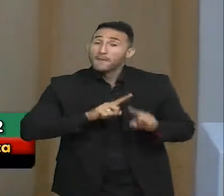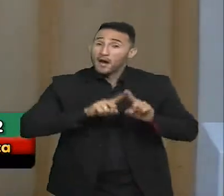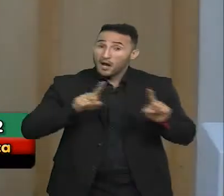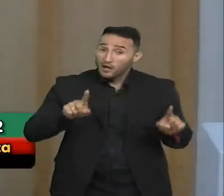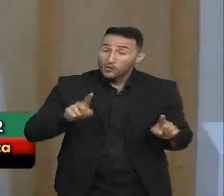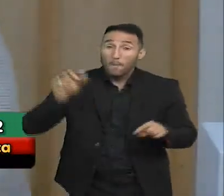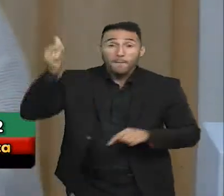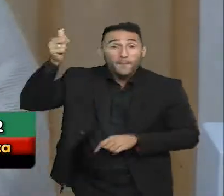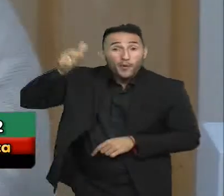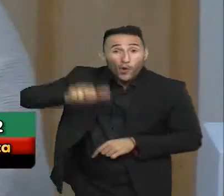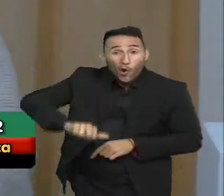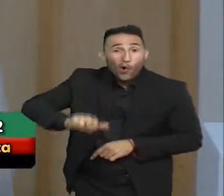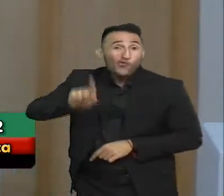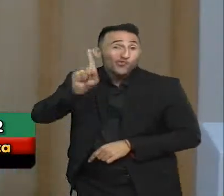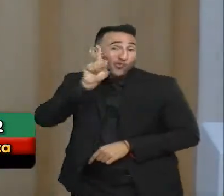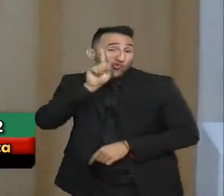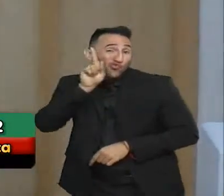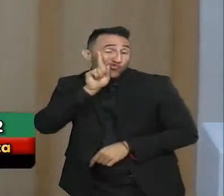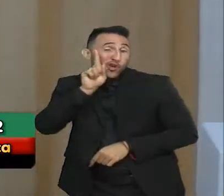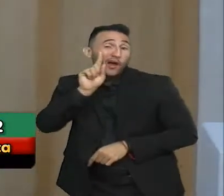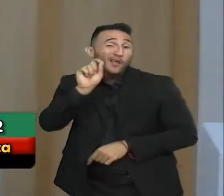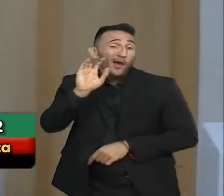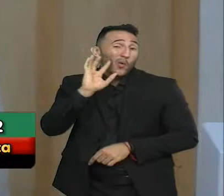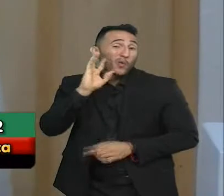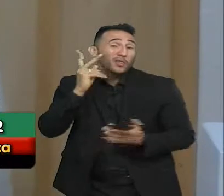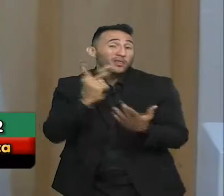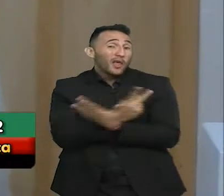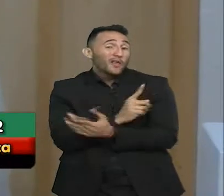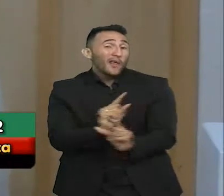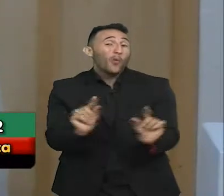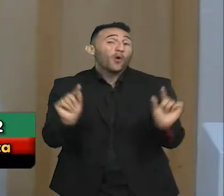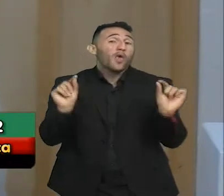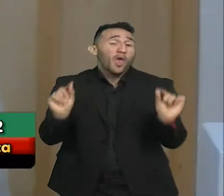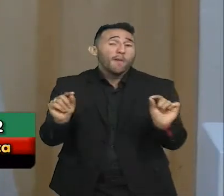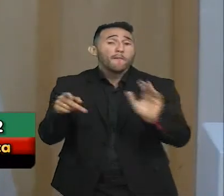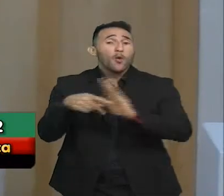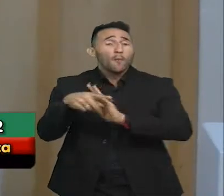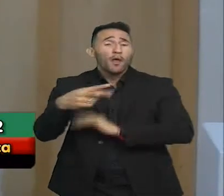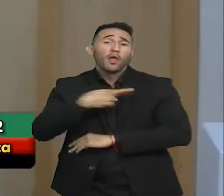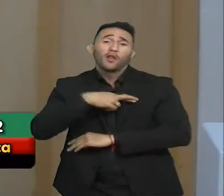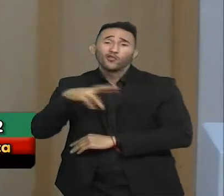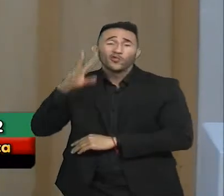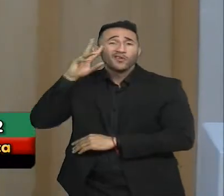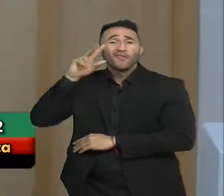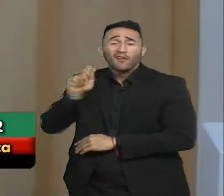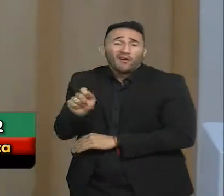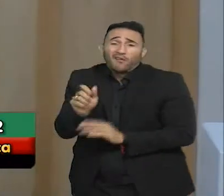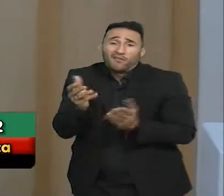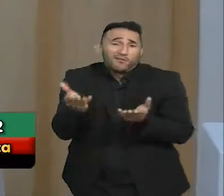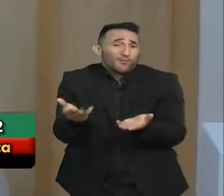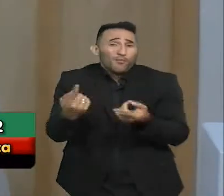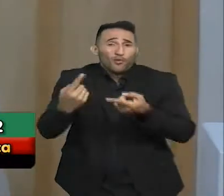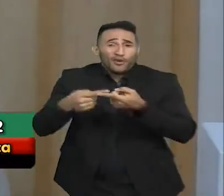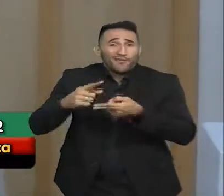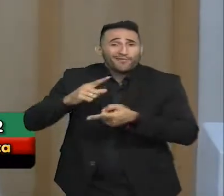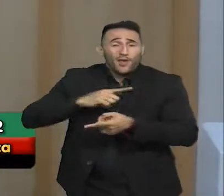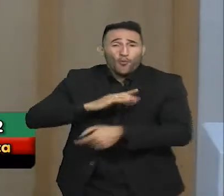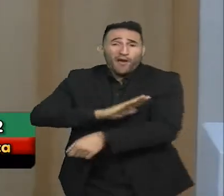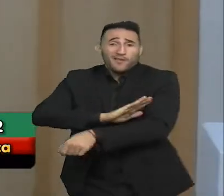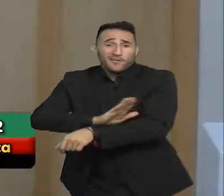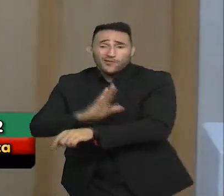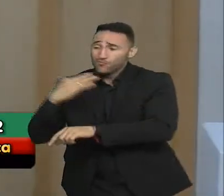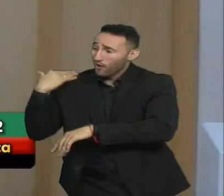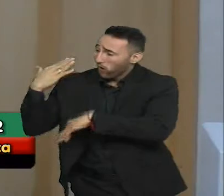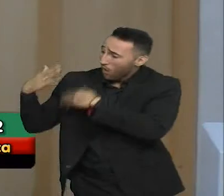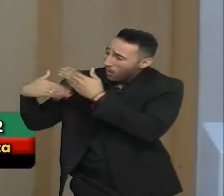a intolerância no dia a dia, a maior parte das vezes, é com as religiões de matriz africana, porque tem um racismo estrutural ali no